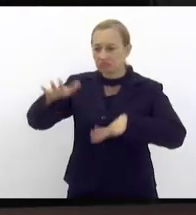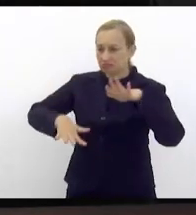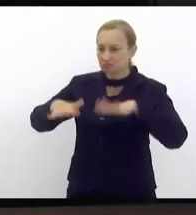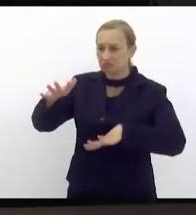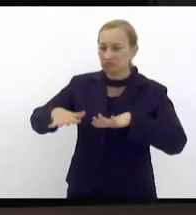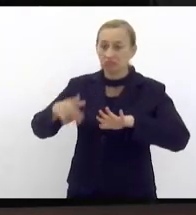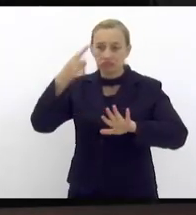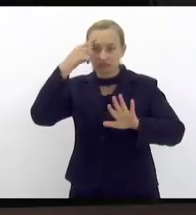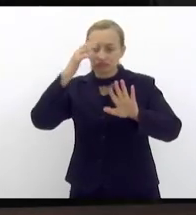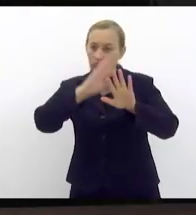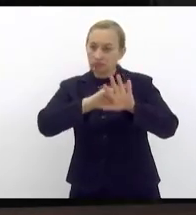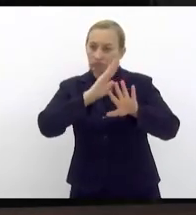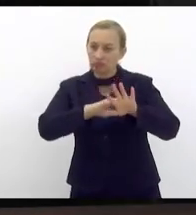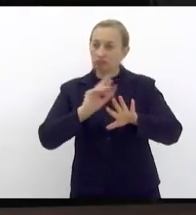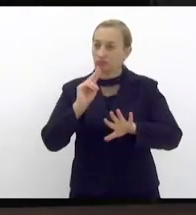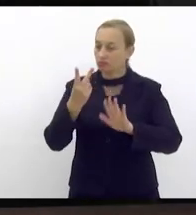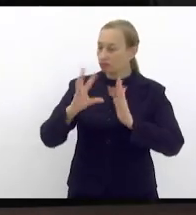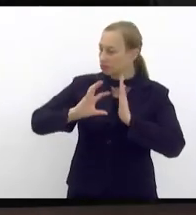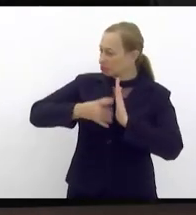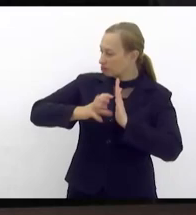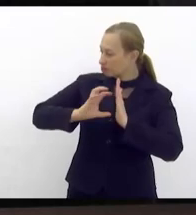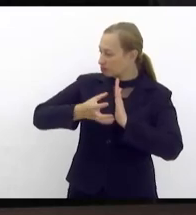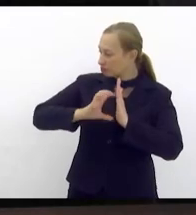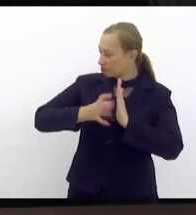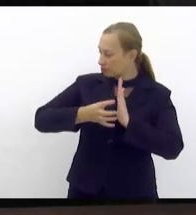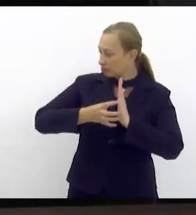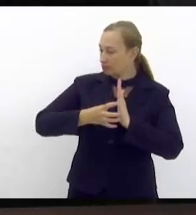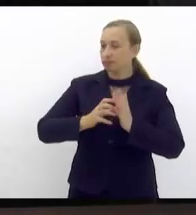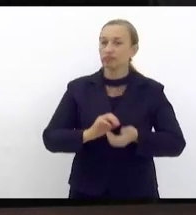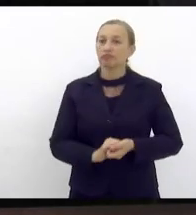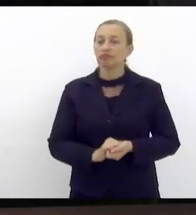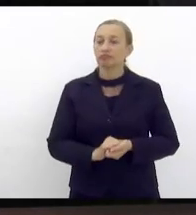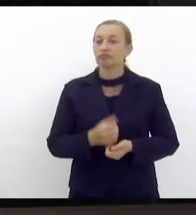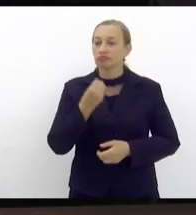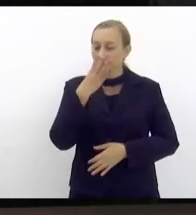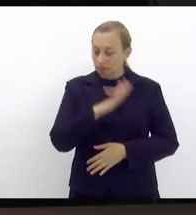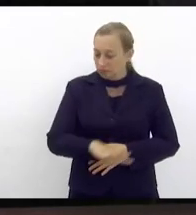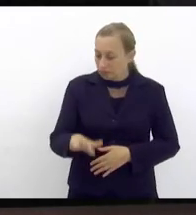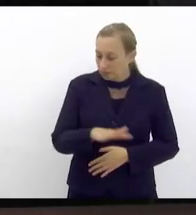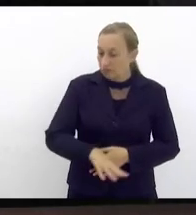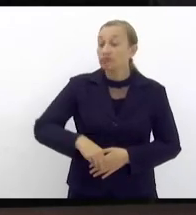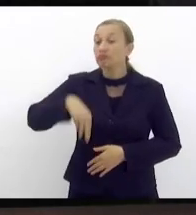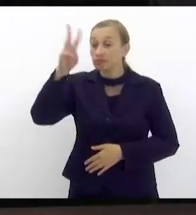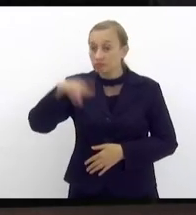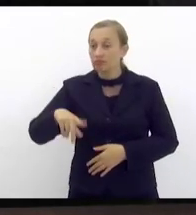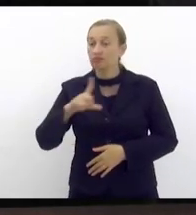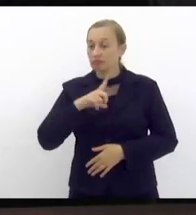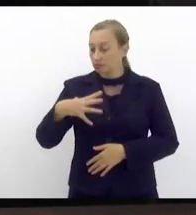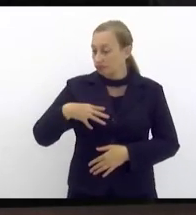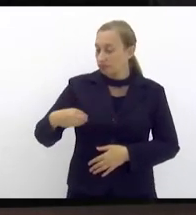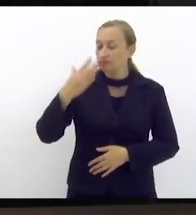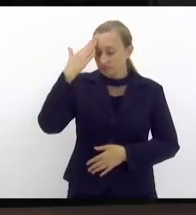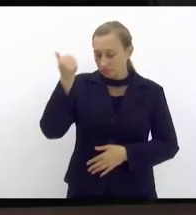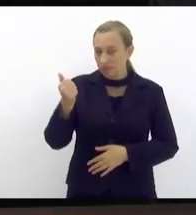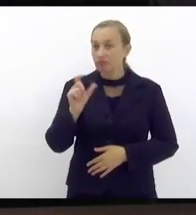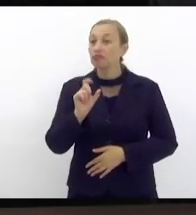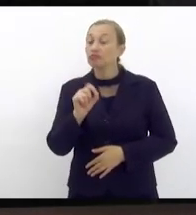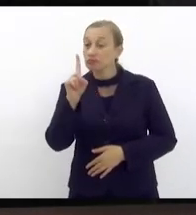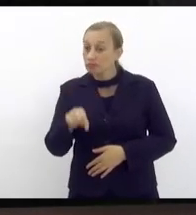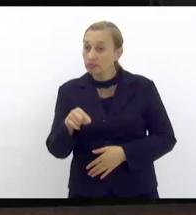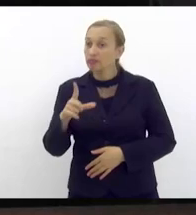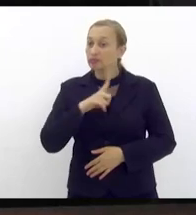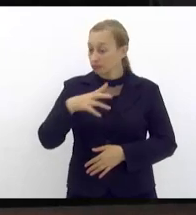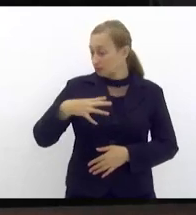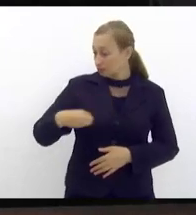ideologia em prol de um bem que são as nossas crianças quem tem filho que sabe o que que é ter um filho